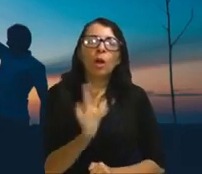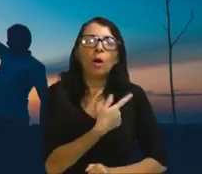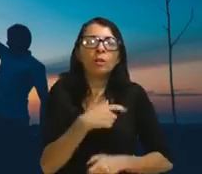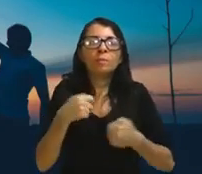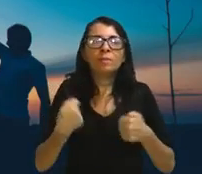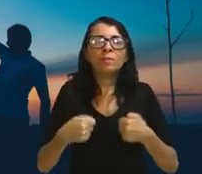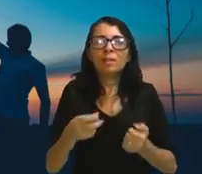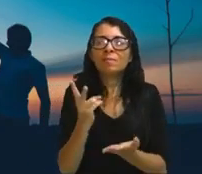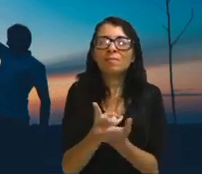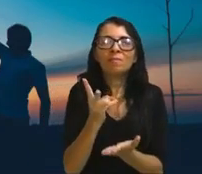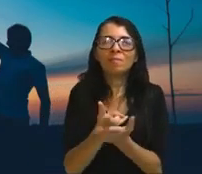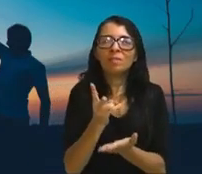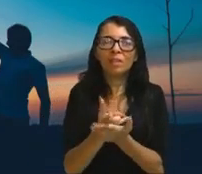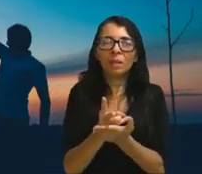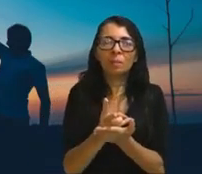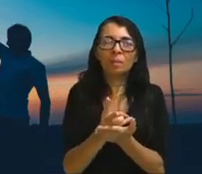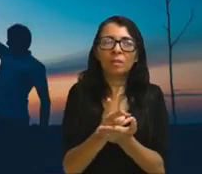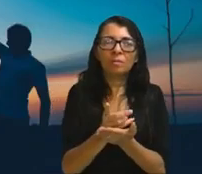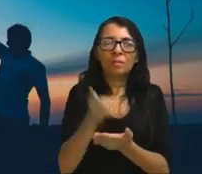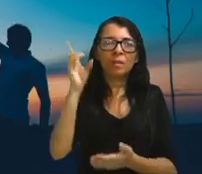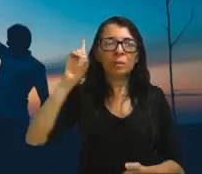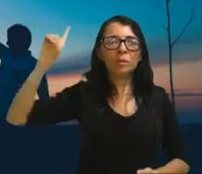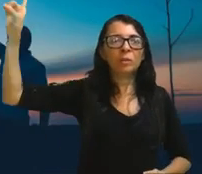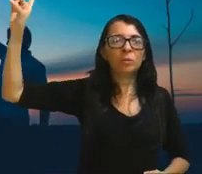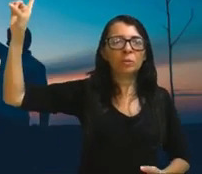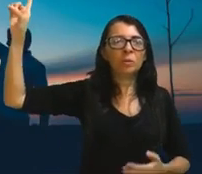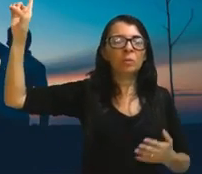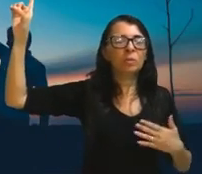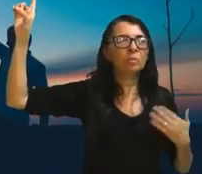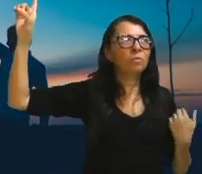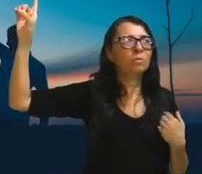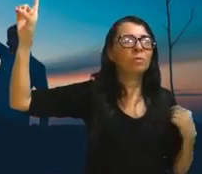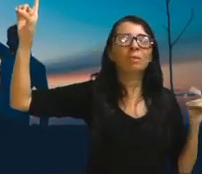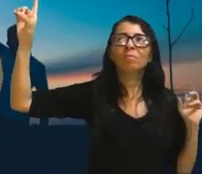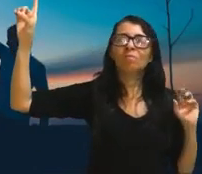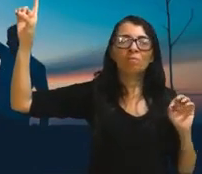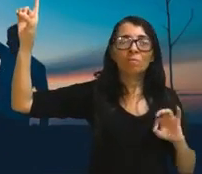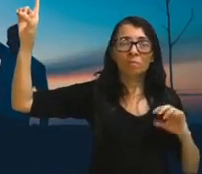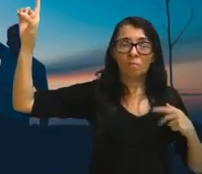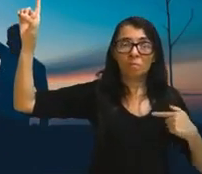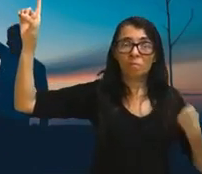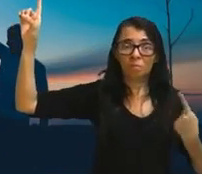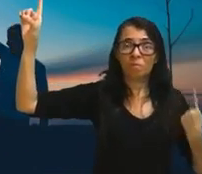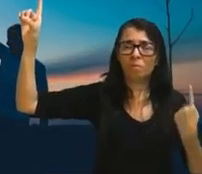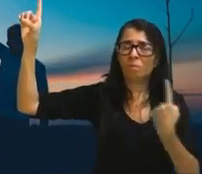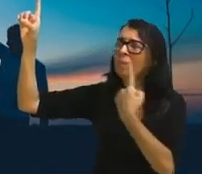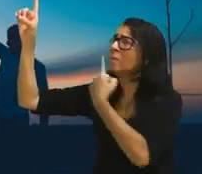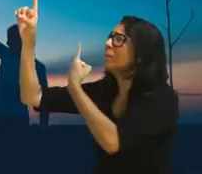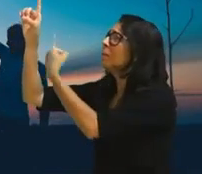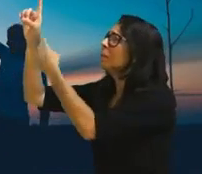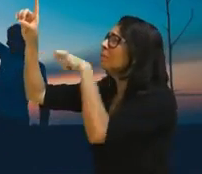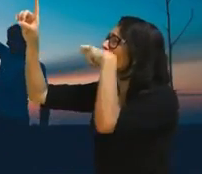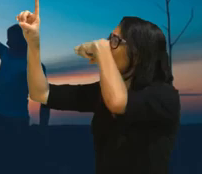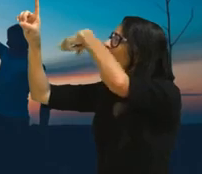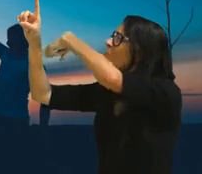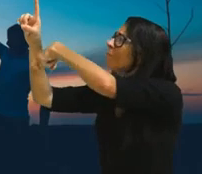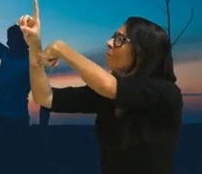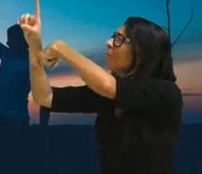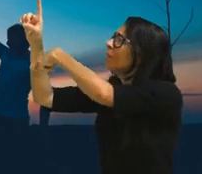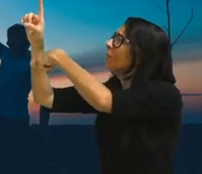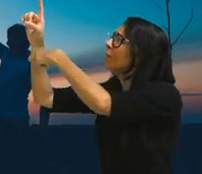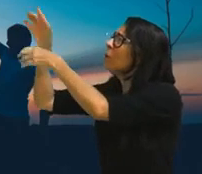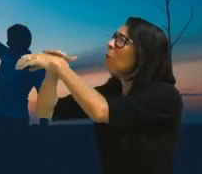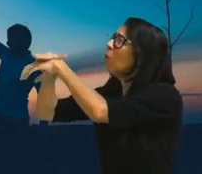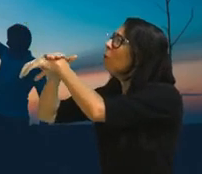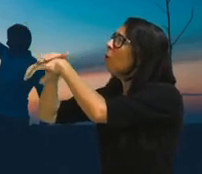das coisas más que está em nossa volta, em vão será toda a tecnologia que você